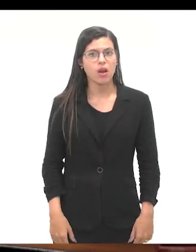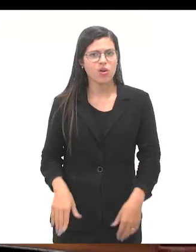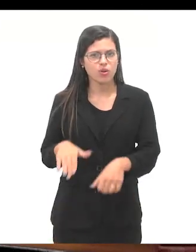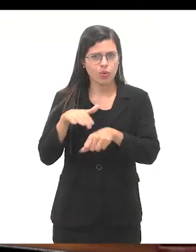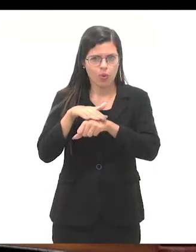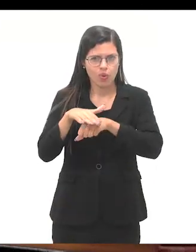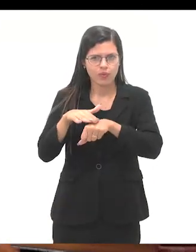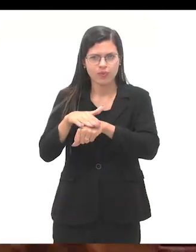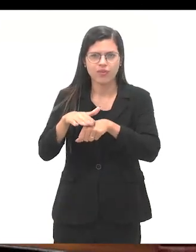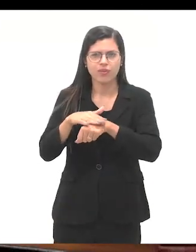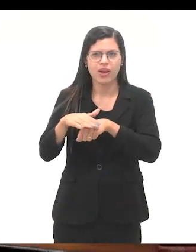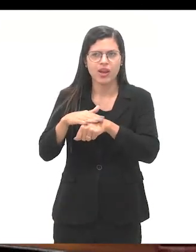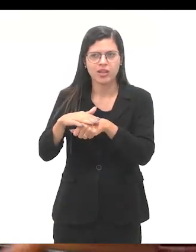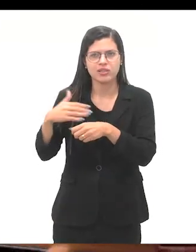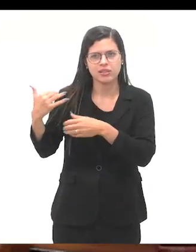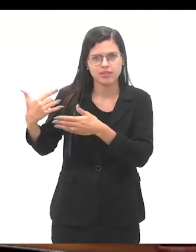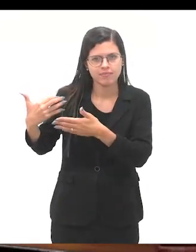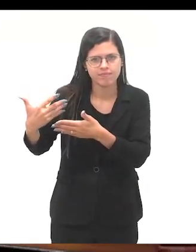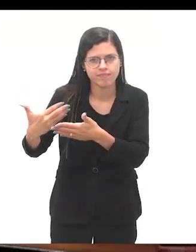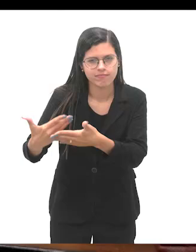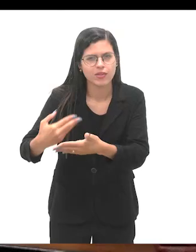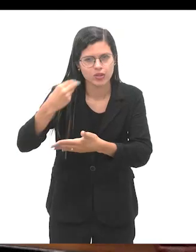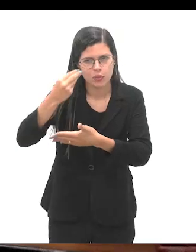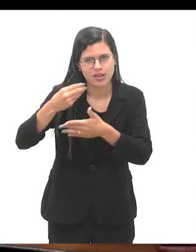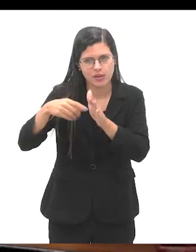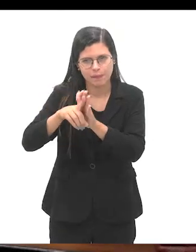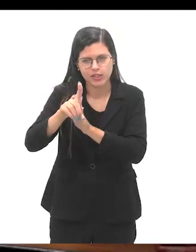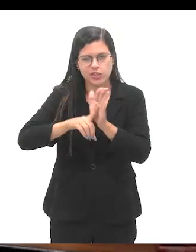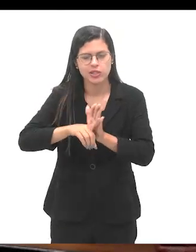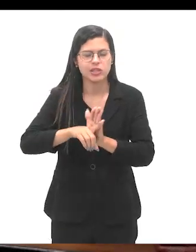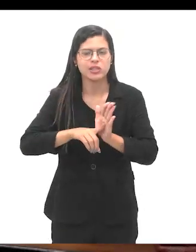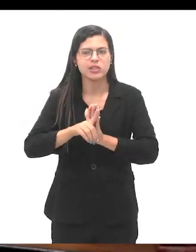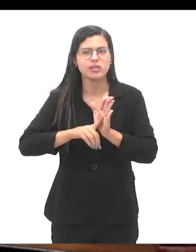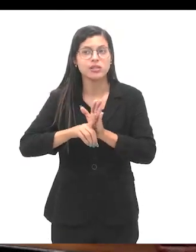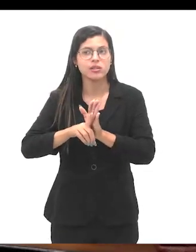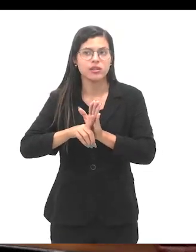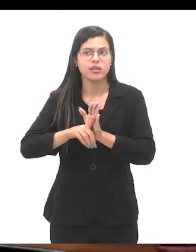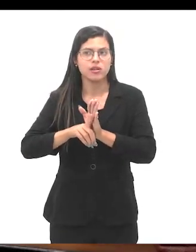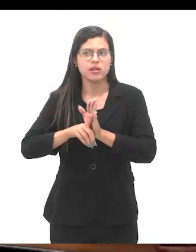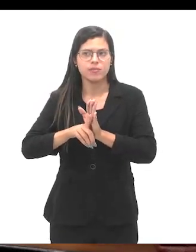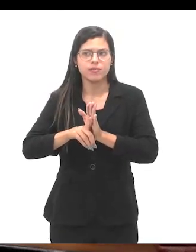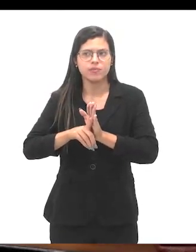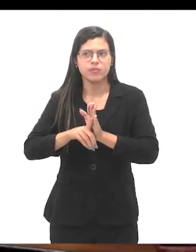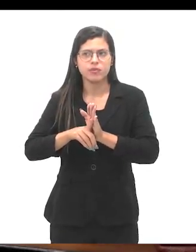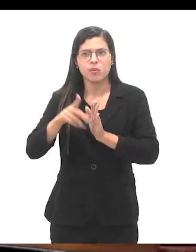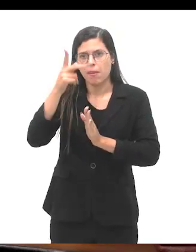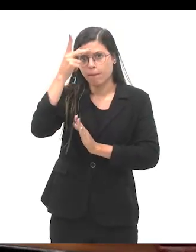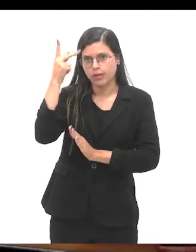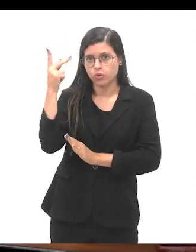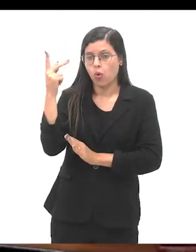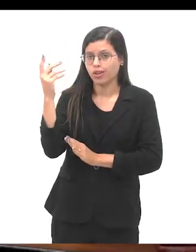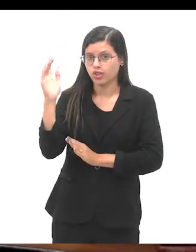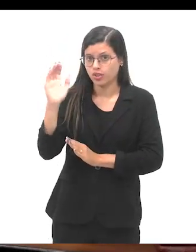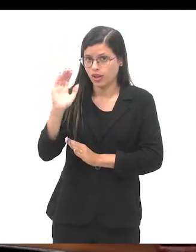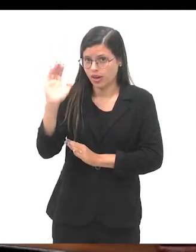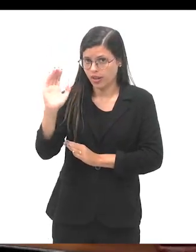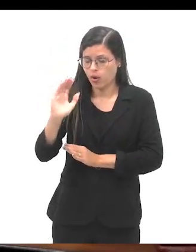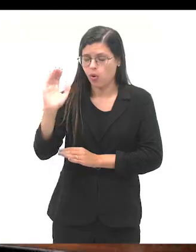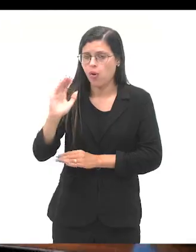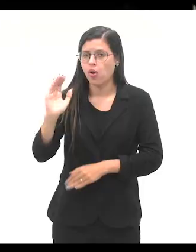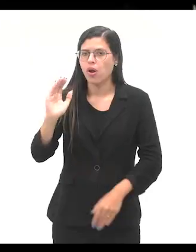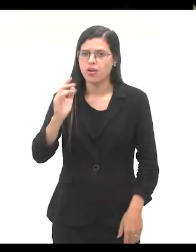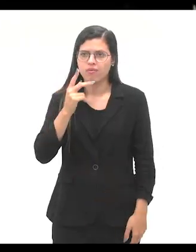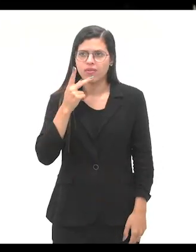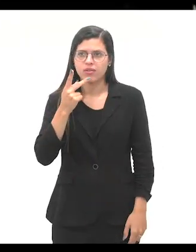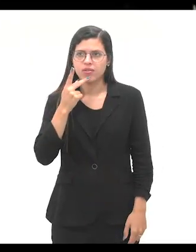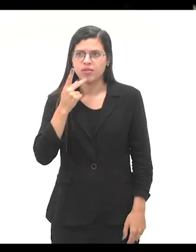eu, em conversa durante esse tempo da pesquisa, né, alguém de Niterói, falando aqui, porque